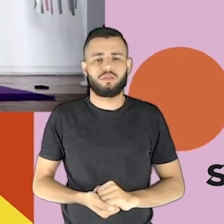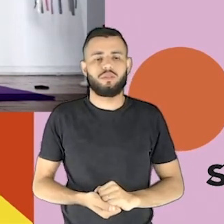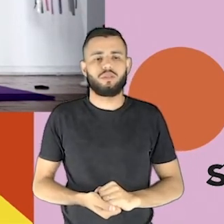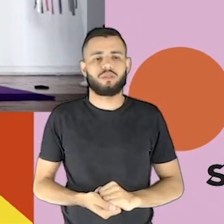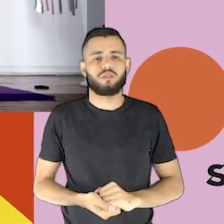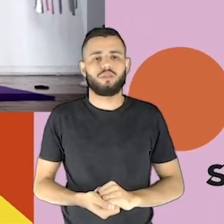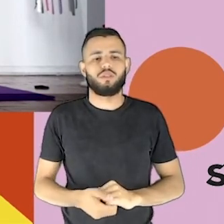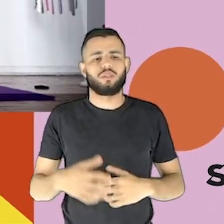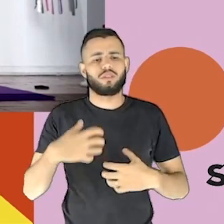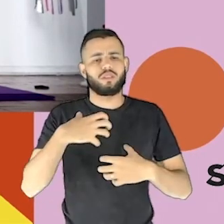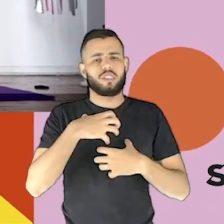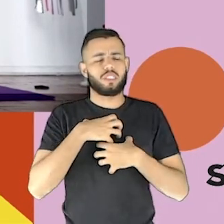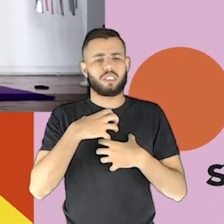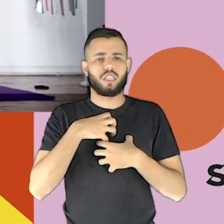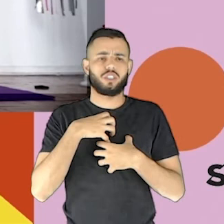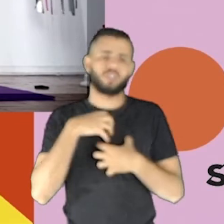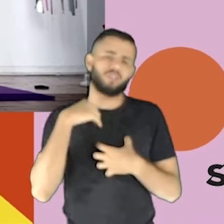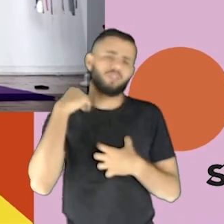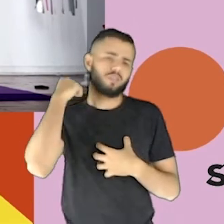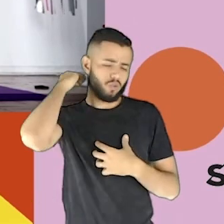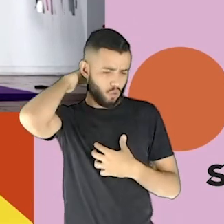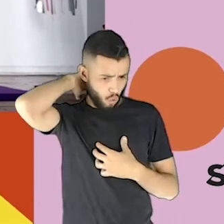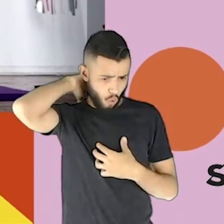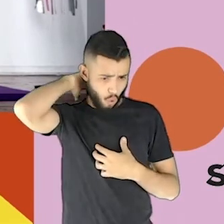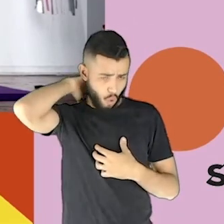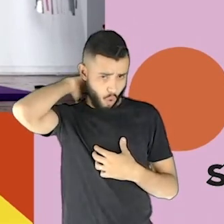Sente todo o seu tronco, sente